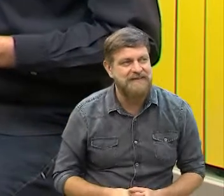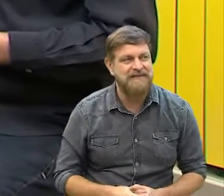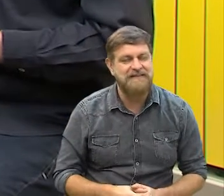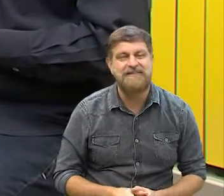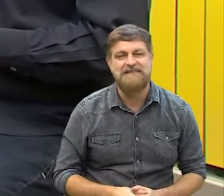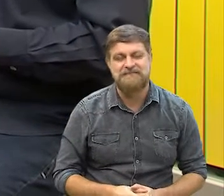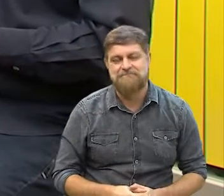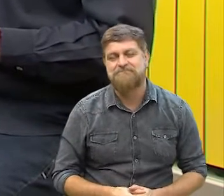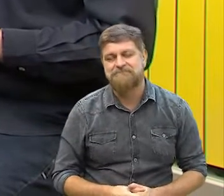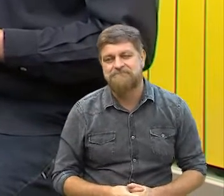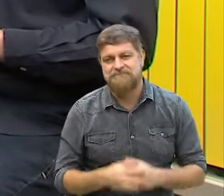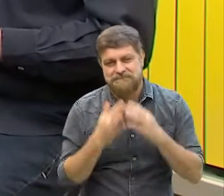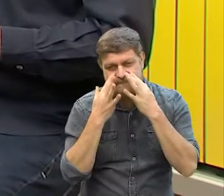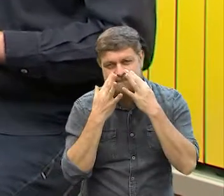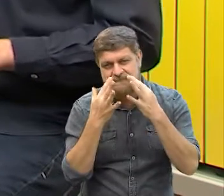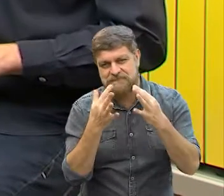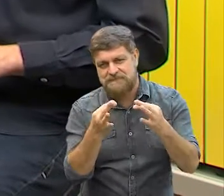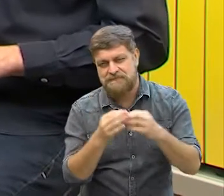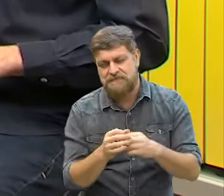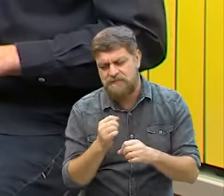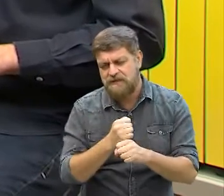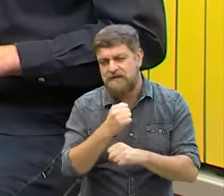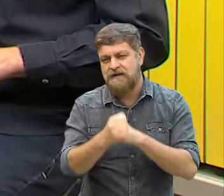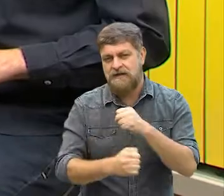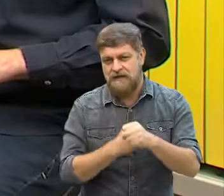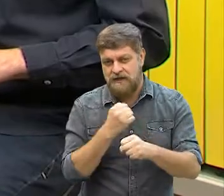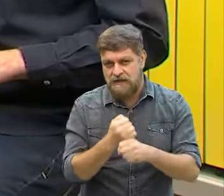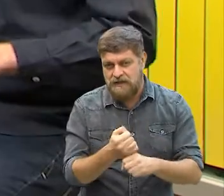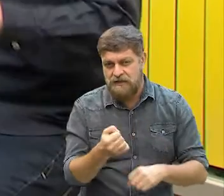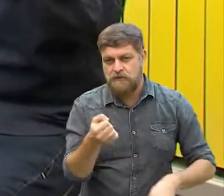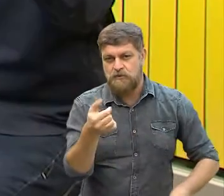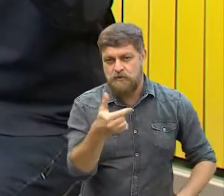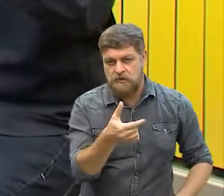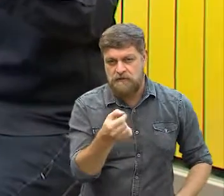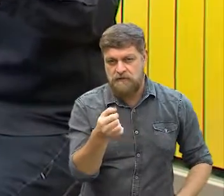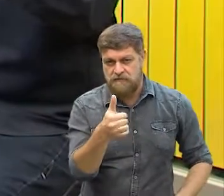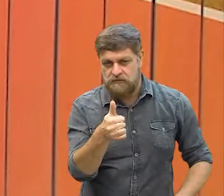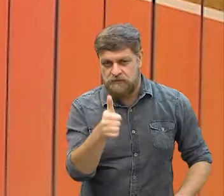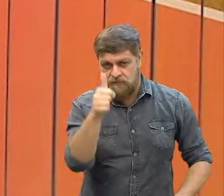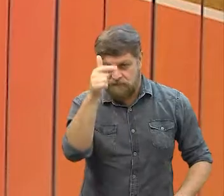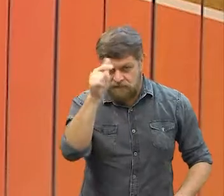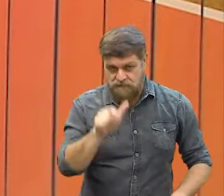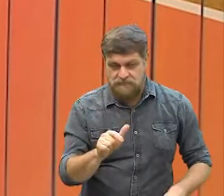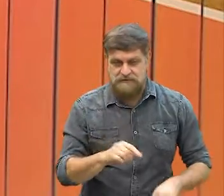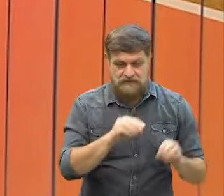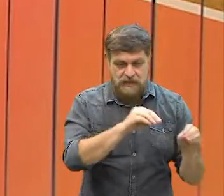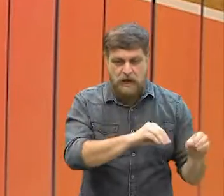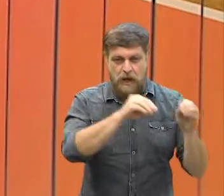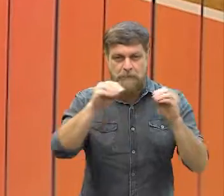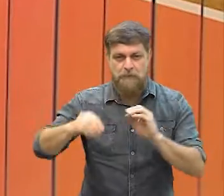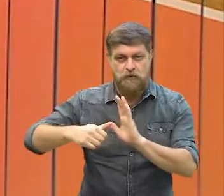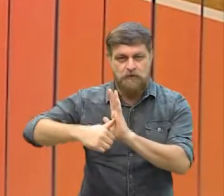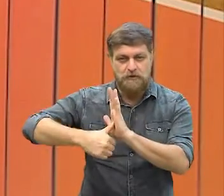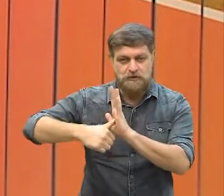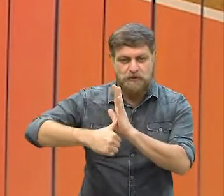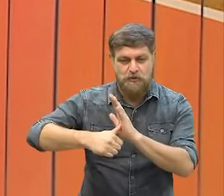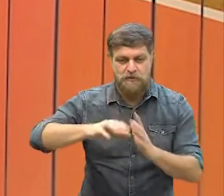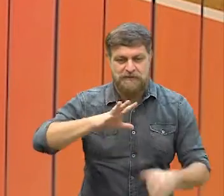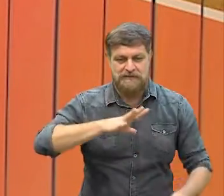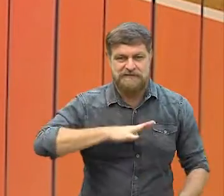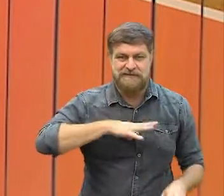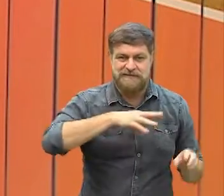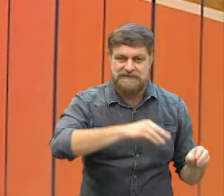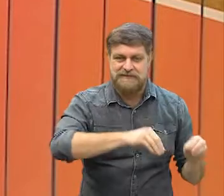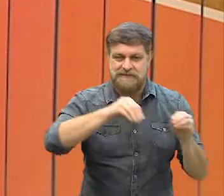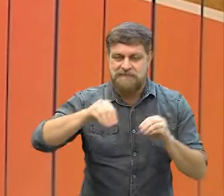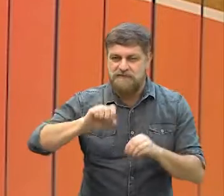atenção e esportivamente, que ano de 2021, hein? Título, mudança de clube, de cidade,